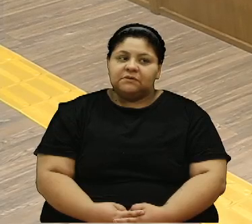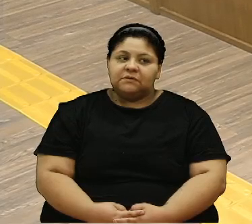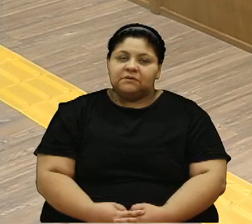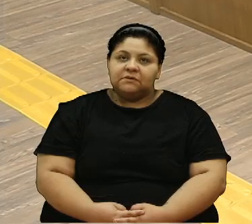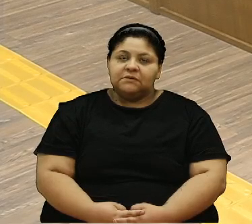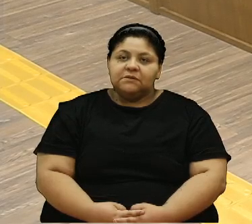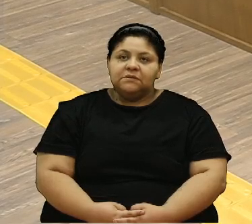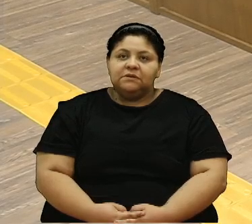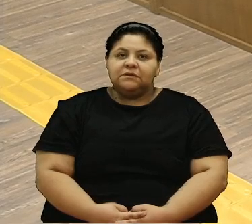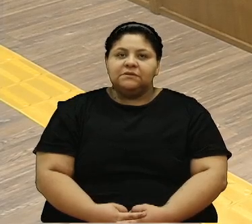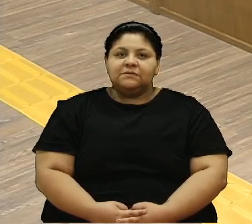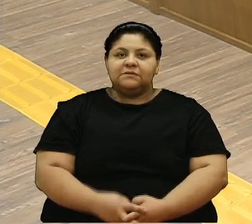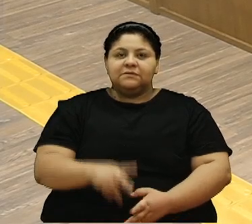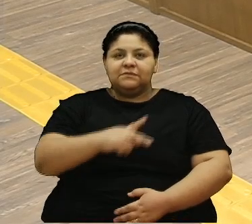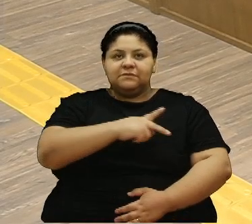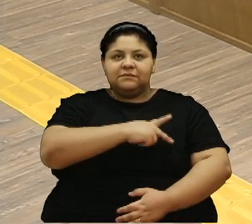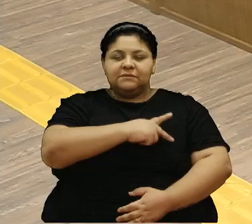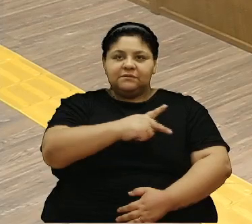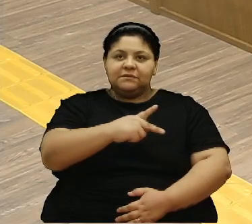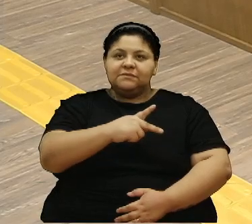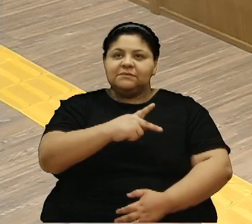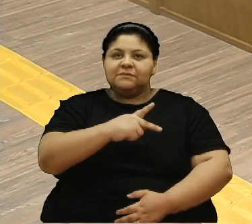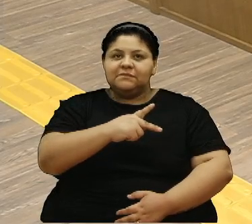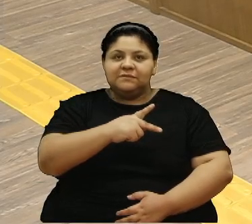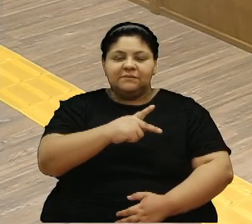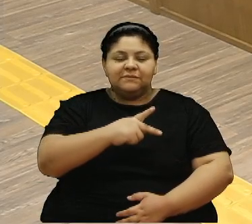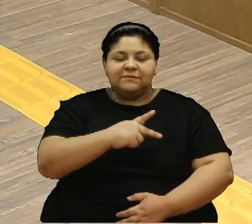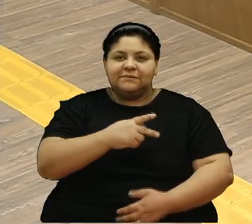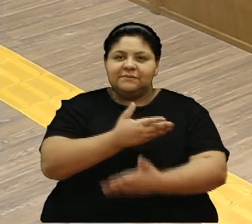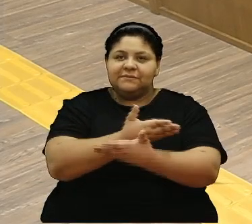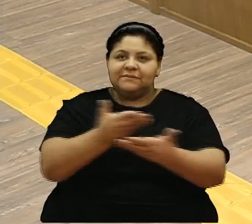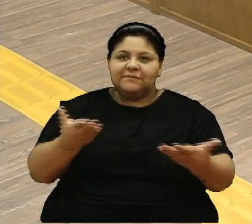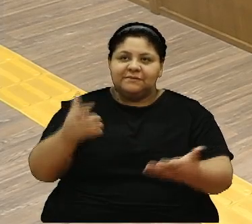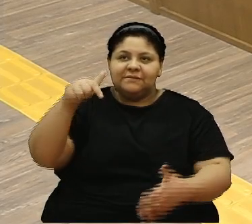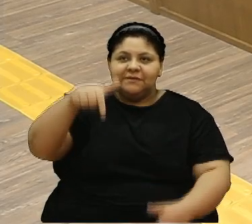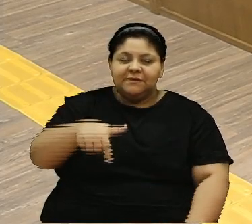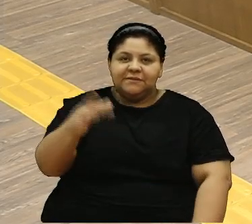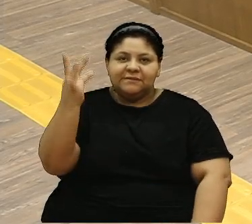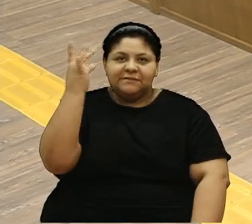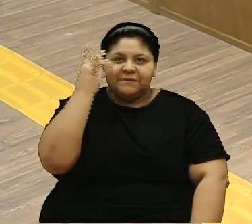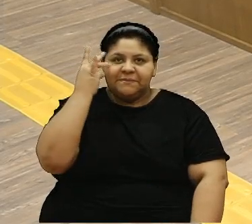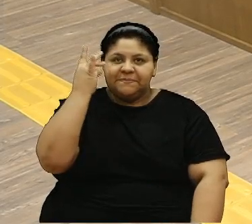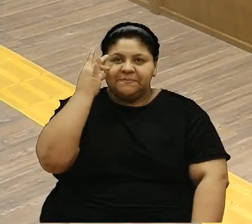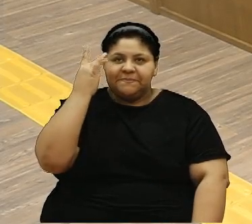Senhor presidente, nobres colegas aqui presentes.